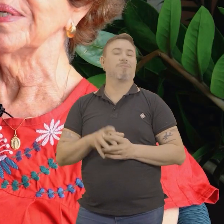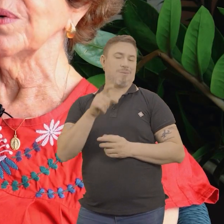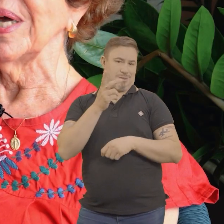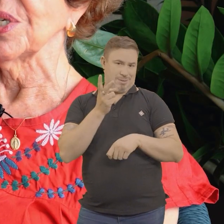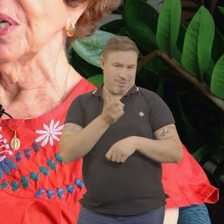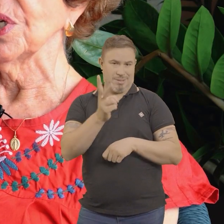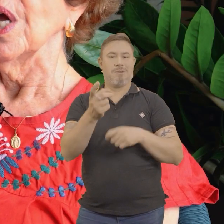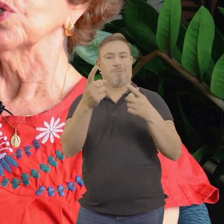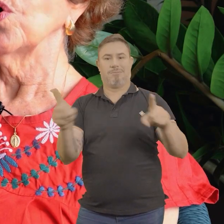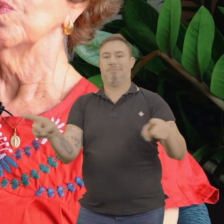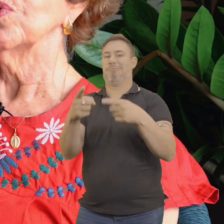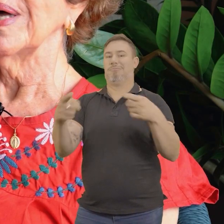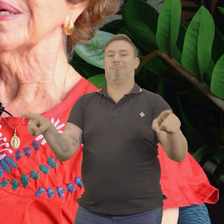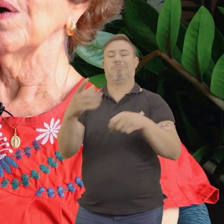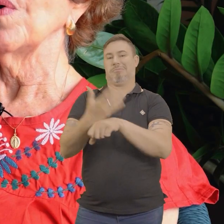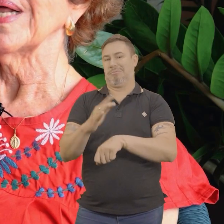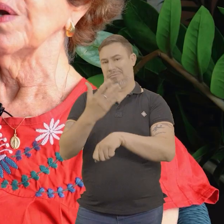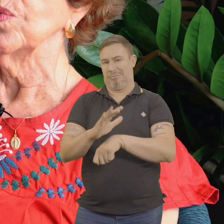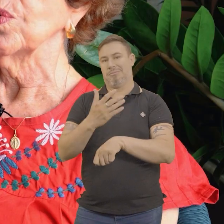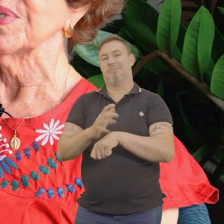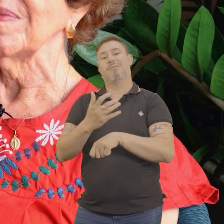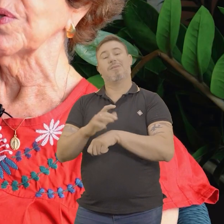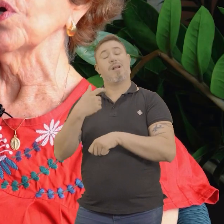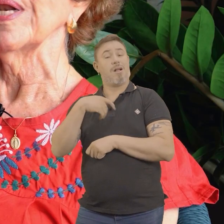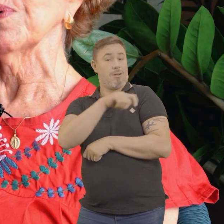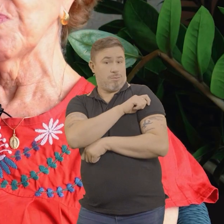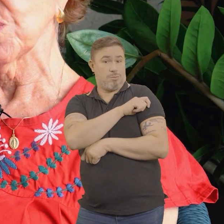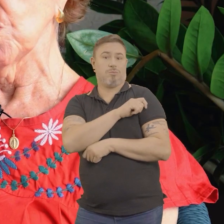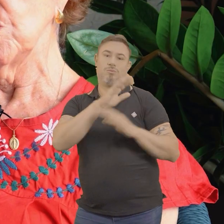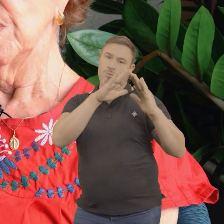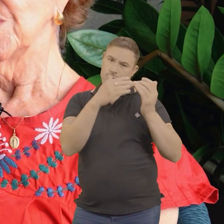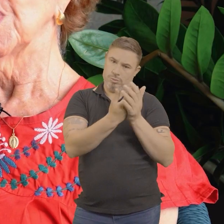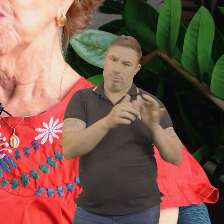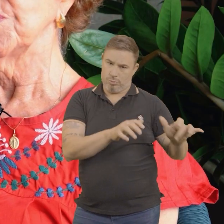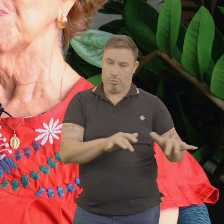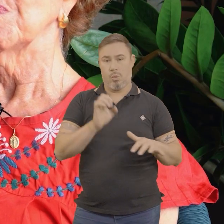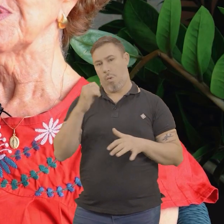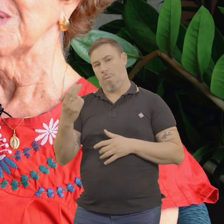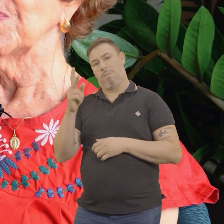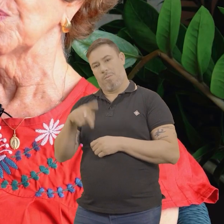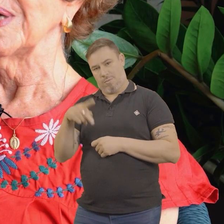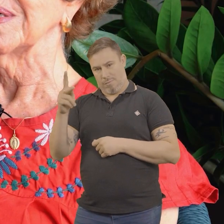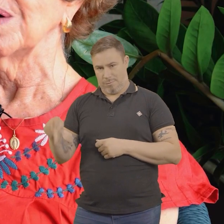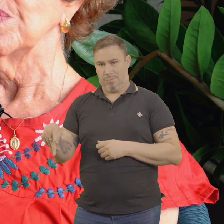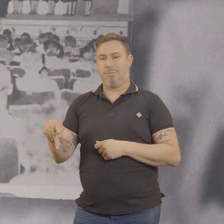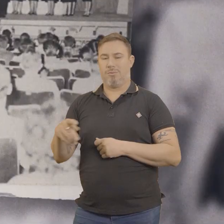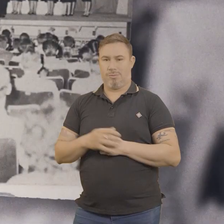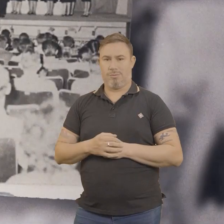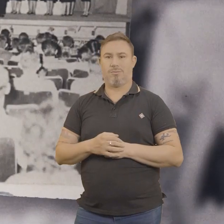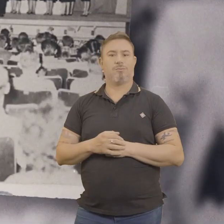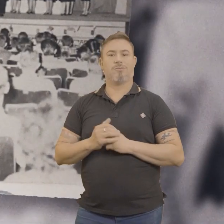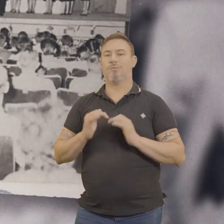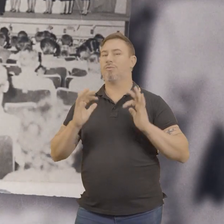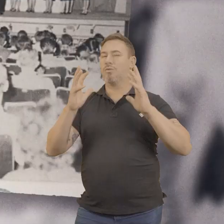conservatório, o Orlando era o regente, todo mundo do madrigal ou era aluno do conservatório ou era professor, tinha aluno, tinha desse tempo do madrigal,